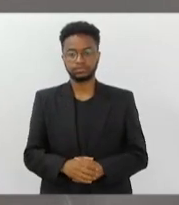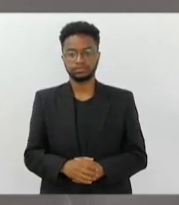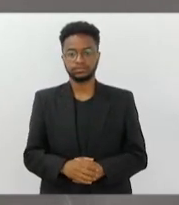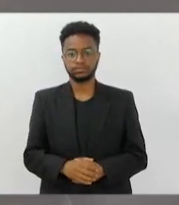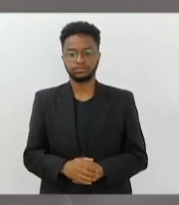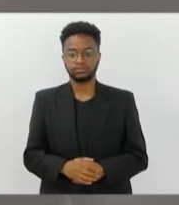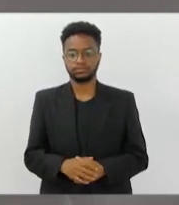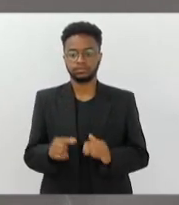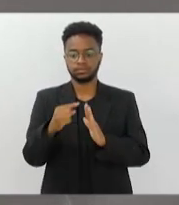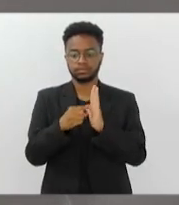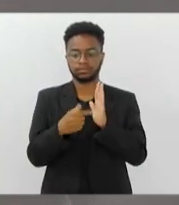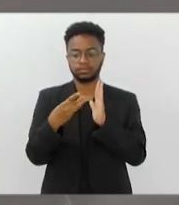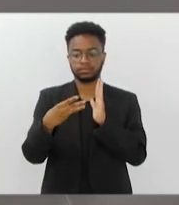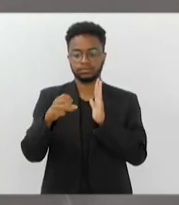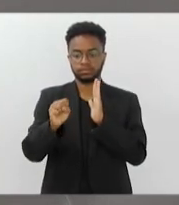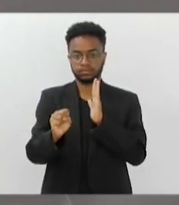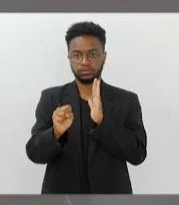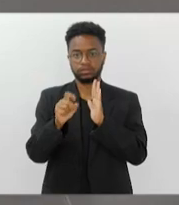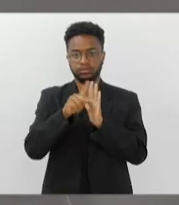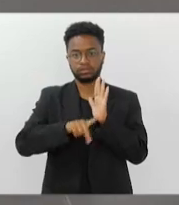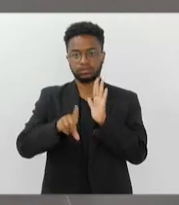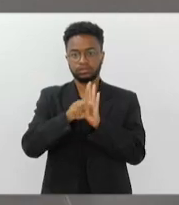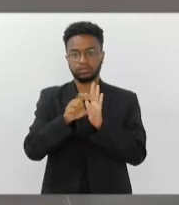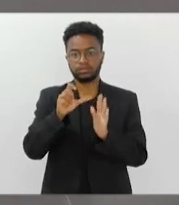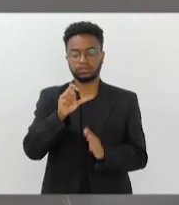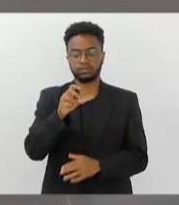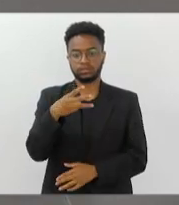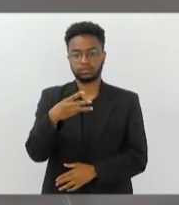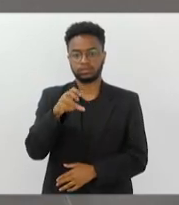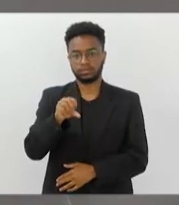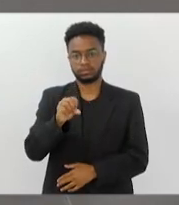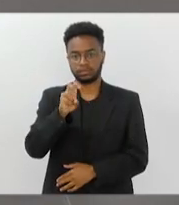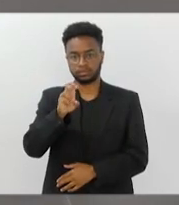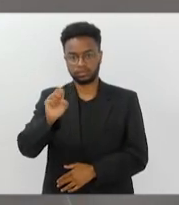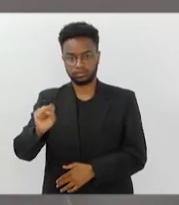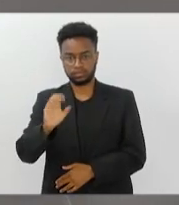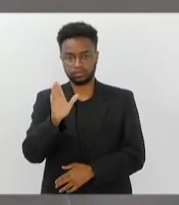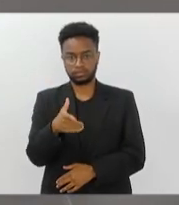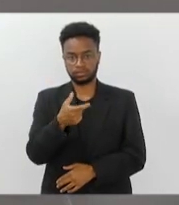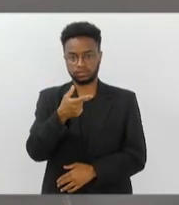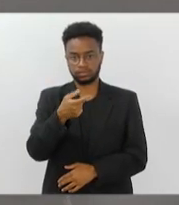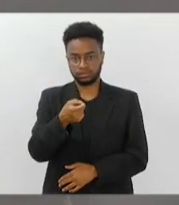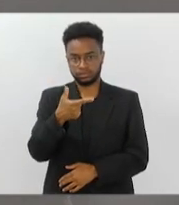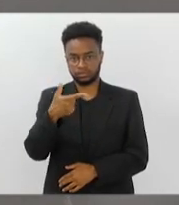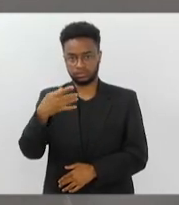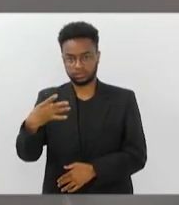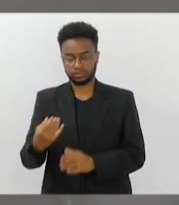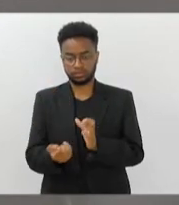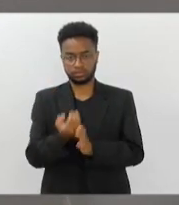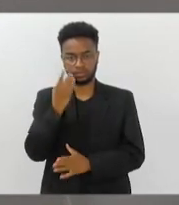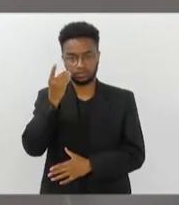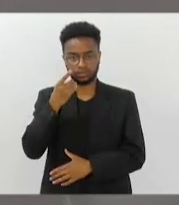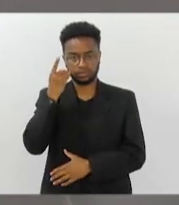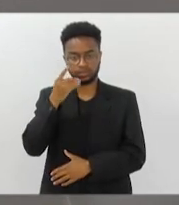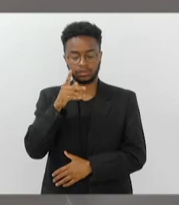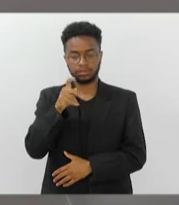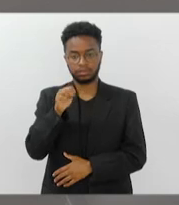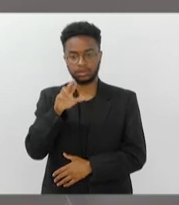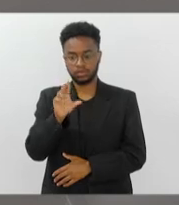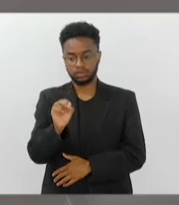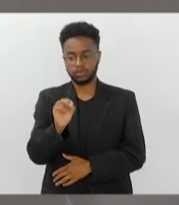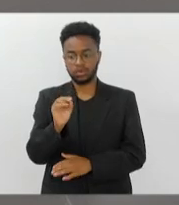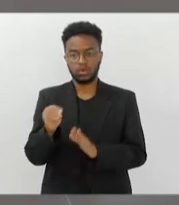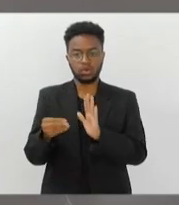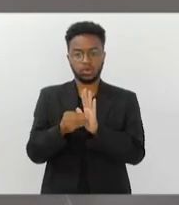Aprovado. 38 da pauta. Projeto de lei 3958-24, de autoria do deputado doutor Pedro Ricardo, que